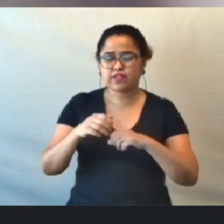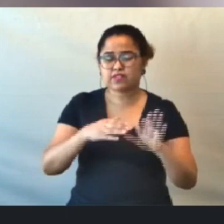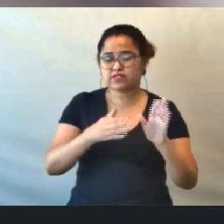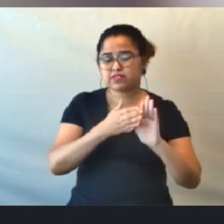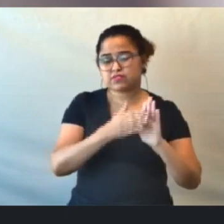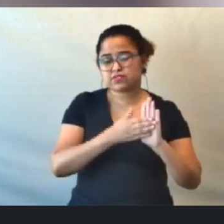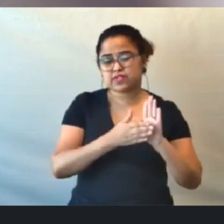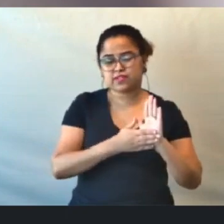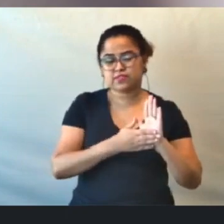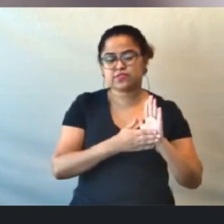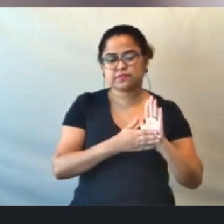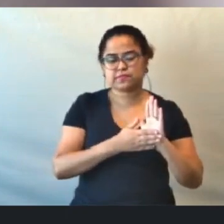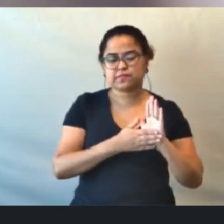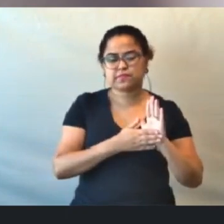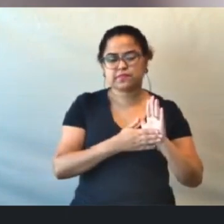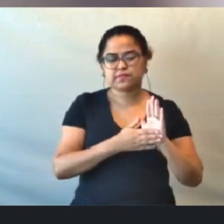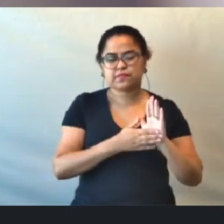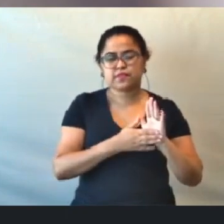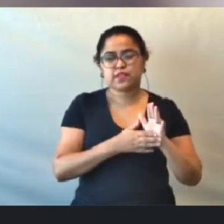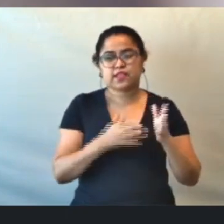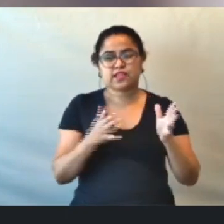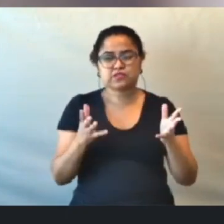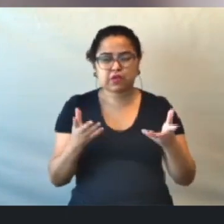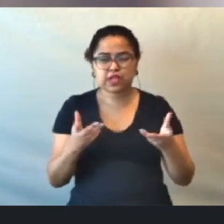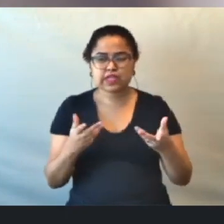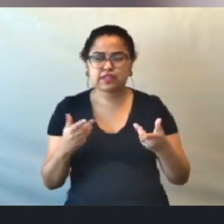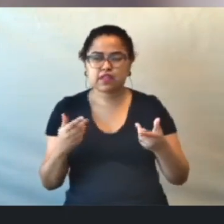da qualidade dos dados que eles vão emitir.